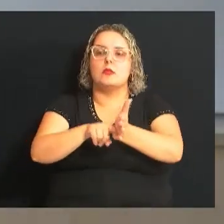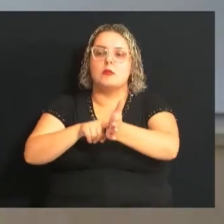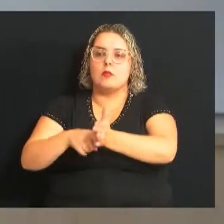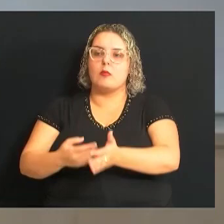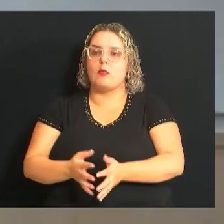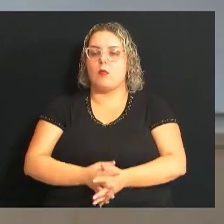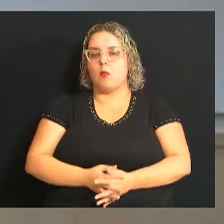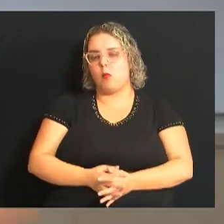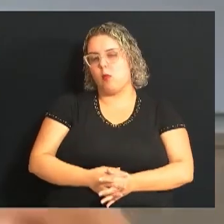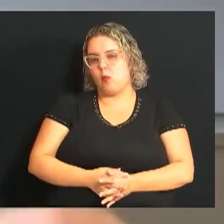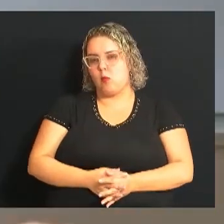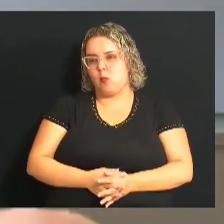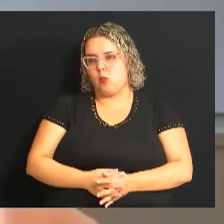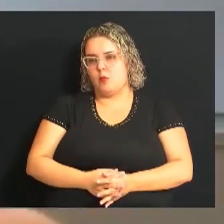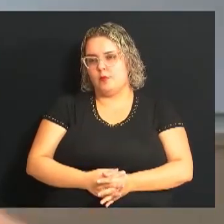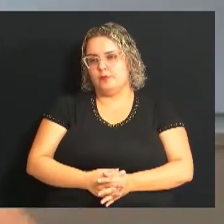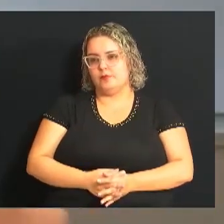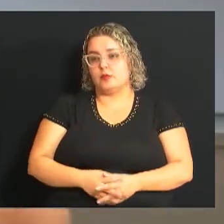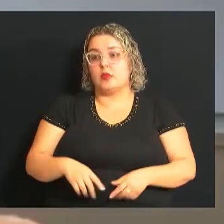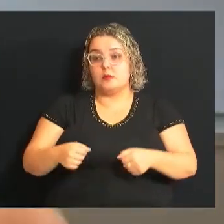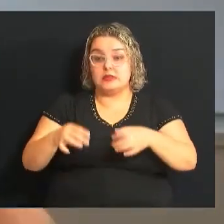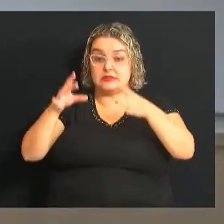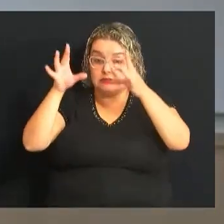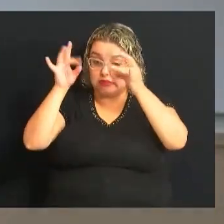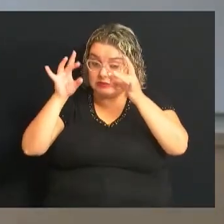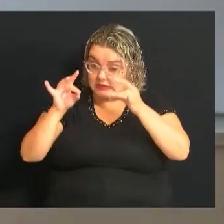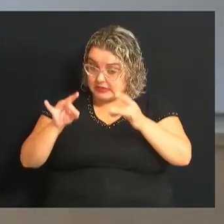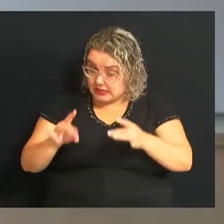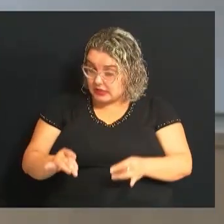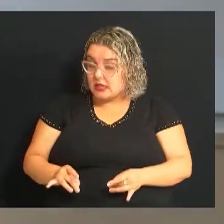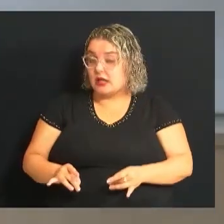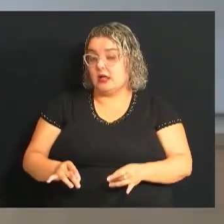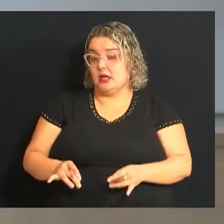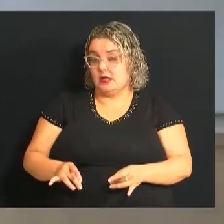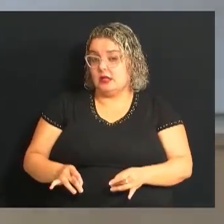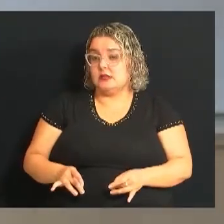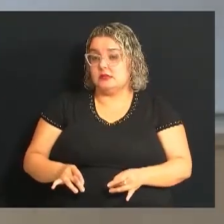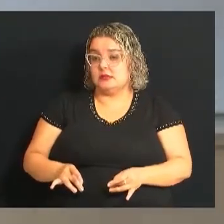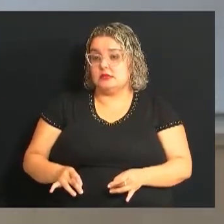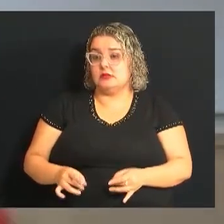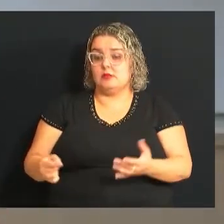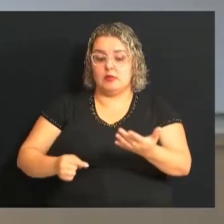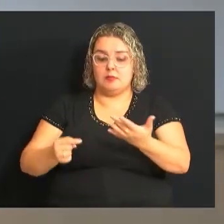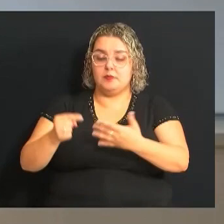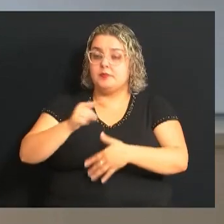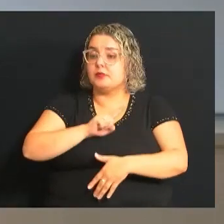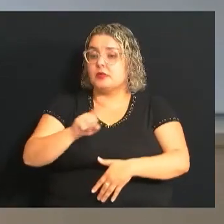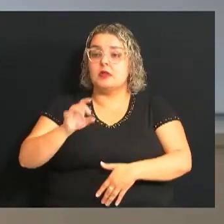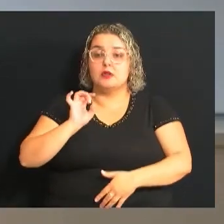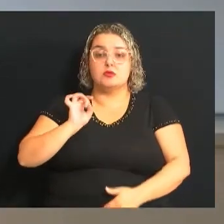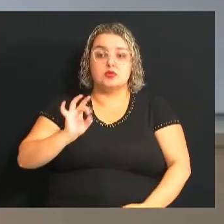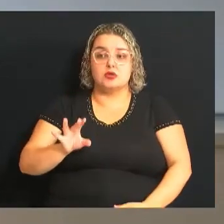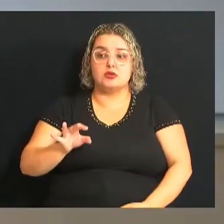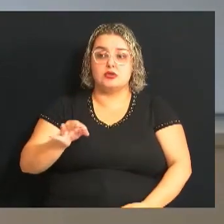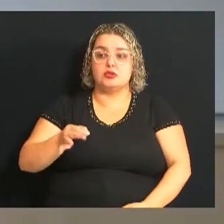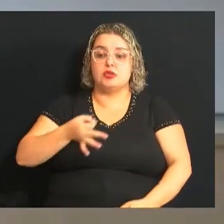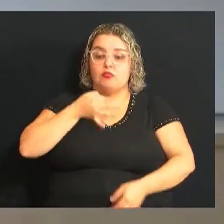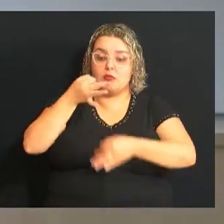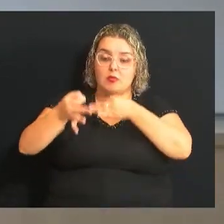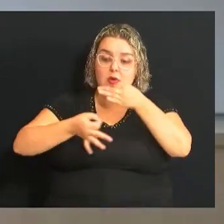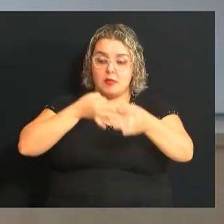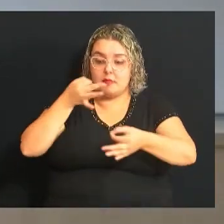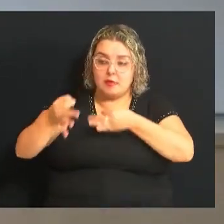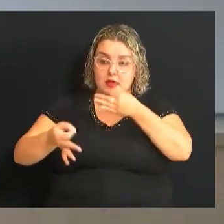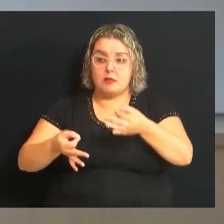assim, tem que ter muito critério para isso. O critério não só de quem julga, mas de quem começa essa ação, porque a gente diz